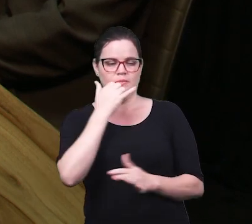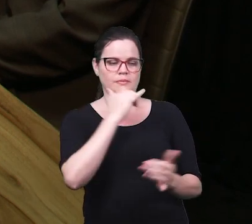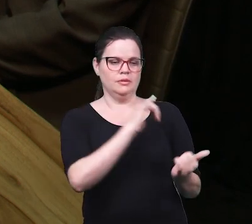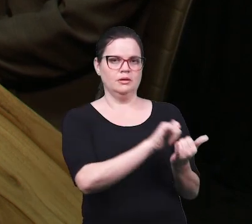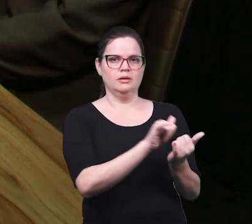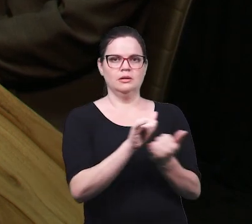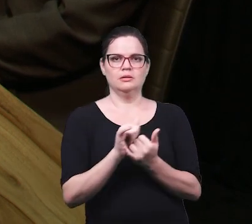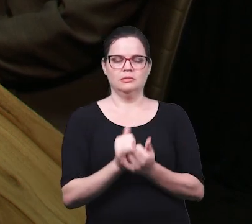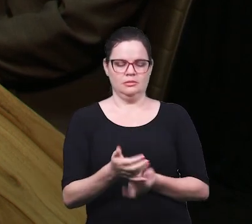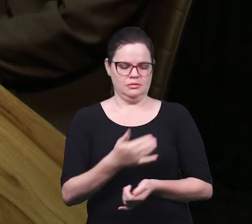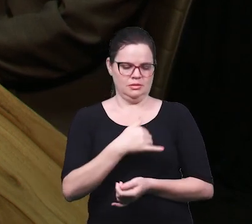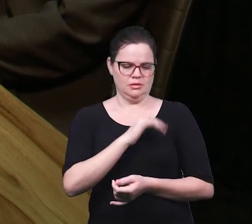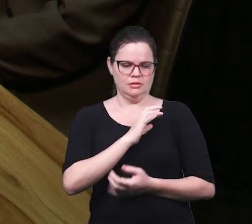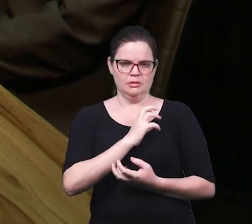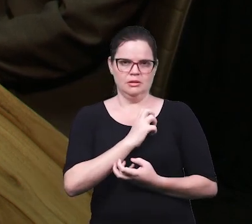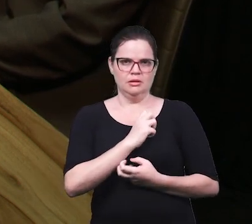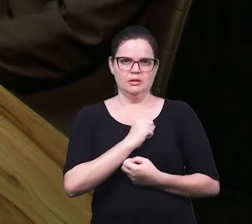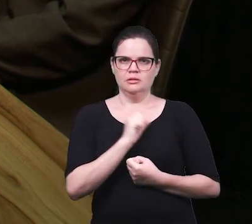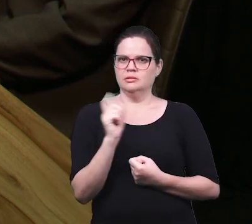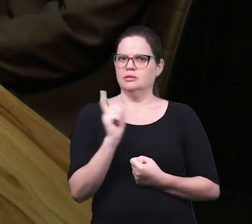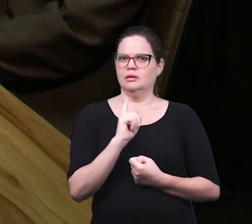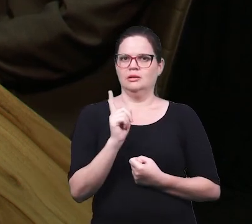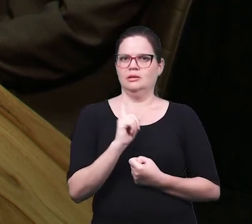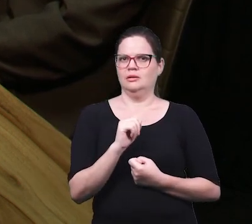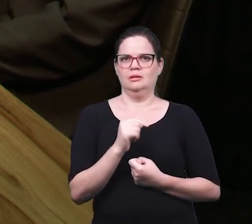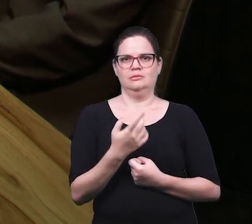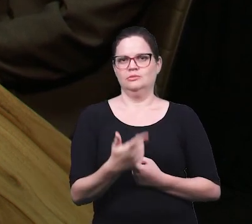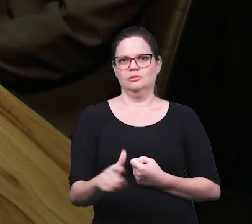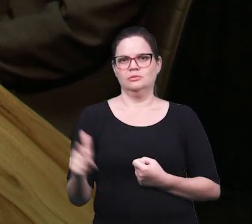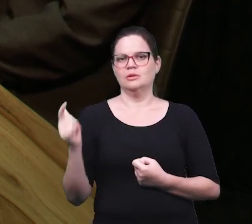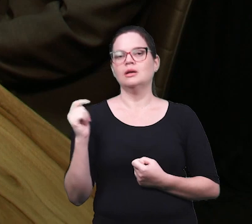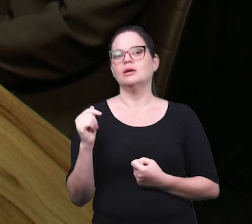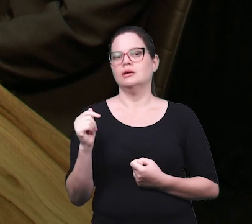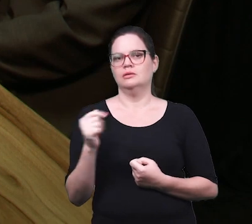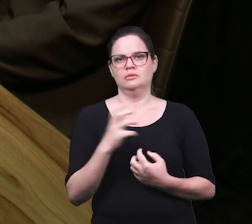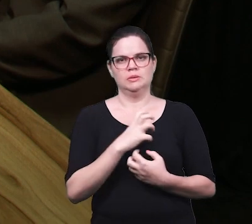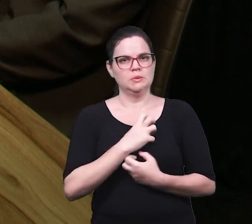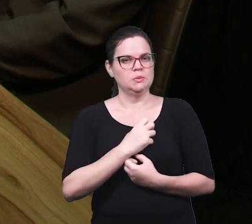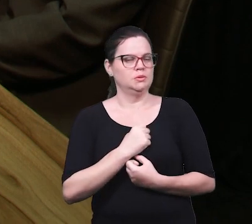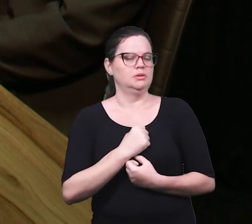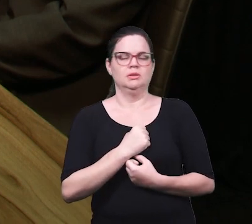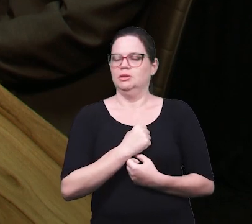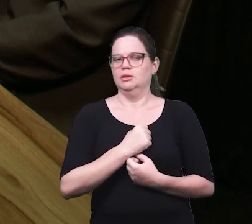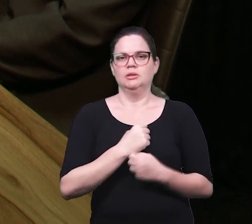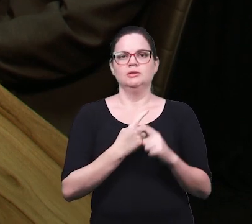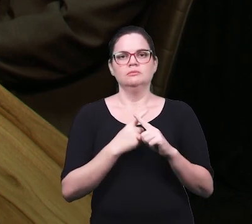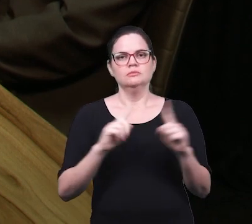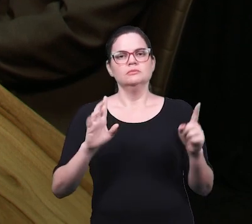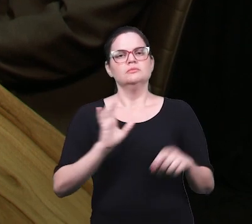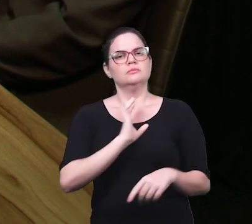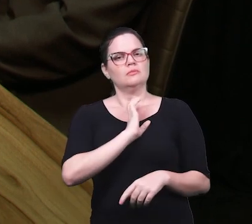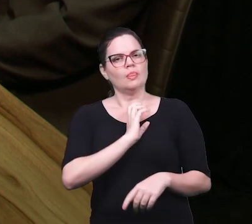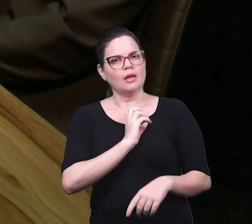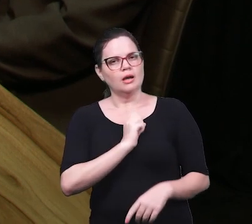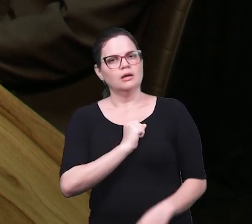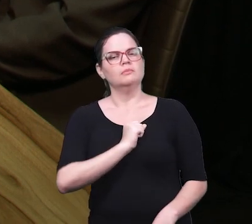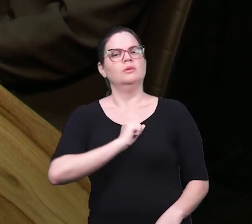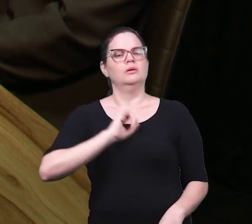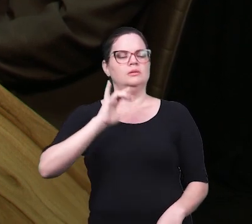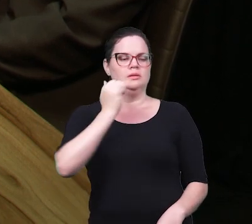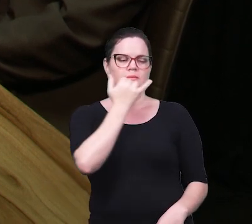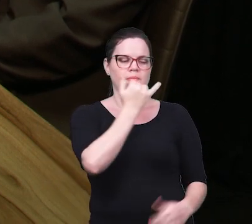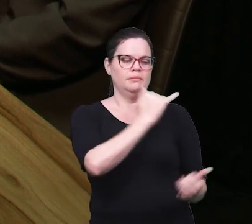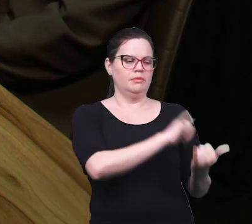Ele não cultivou no seu coração a chamada raiz de amargura, sim, mas ele sempre tinha amor no seu